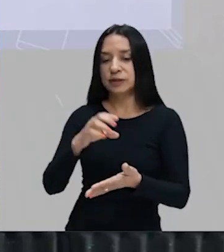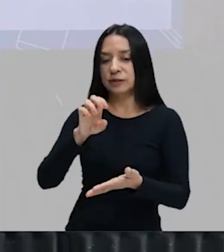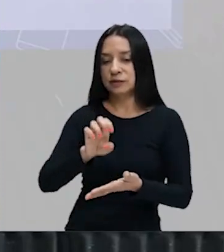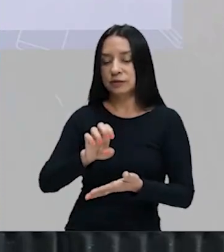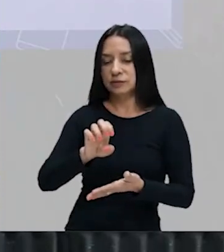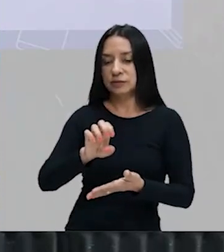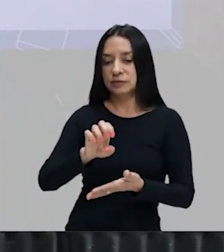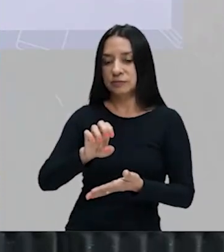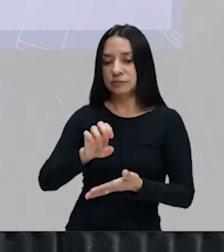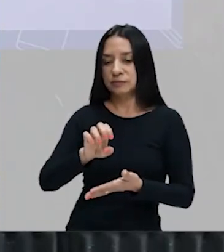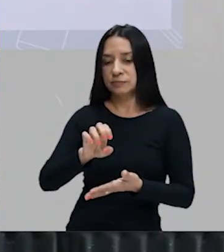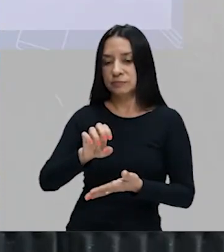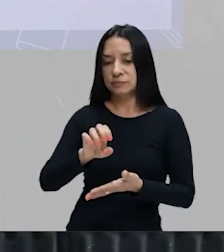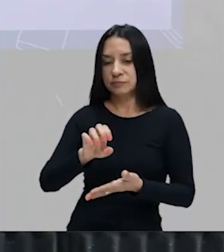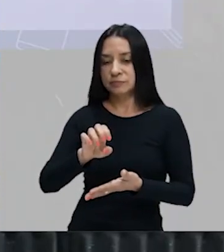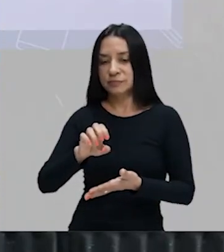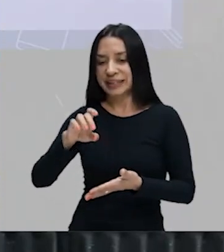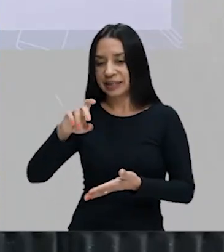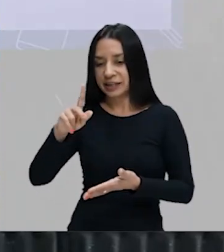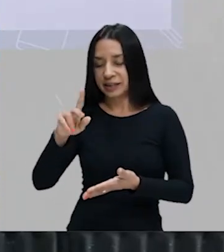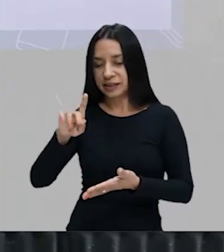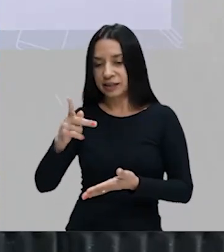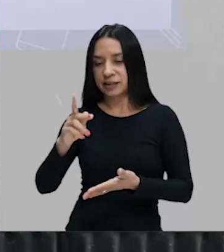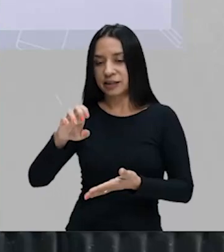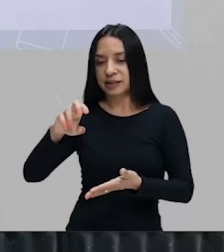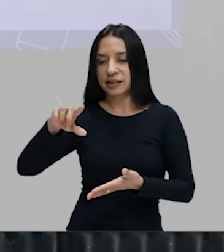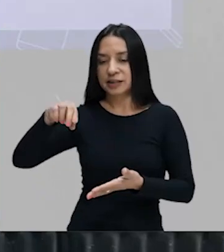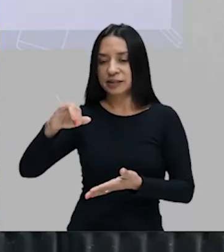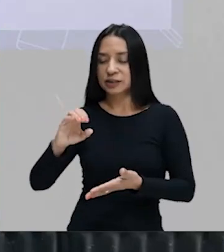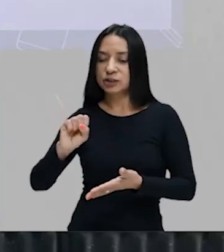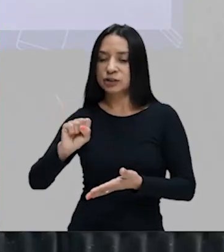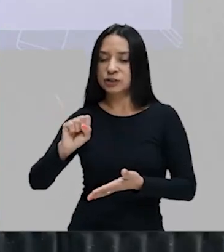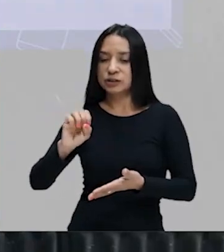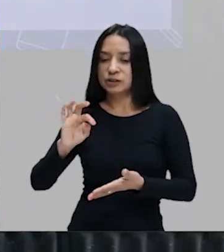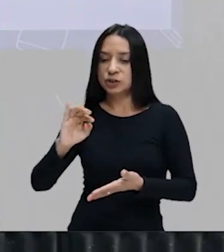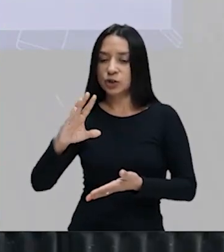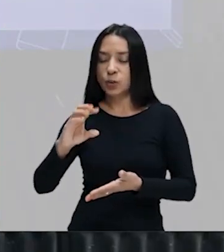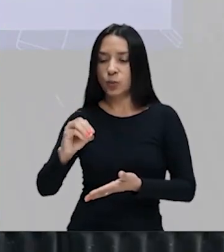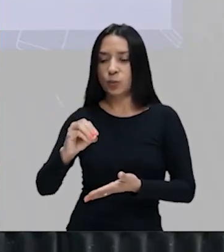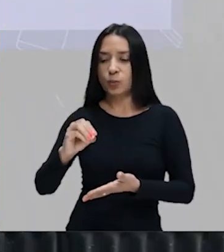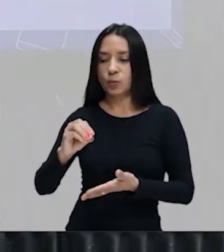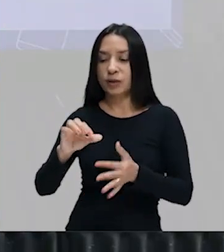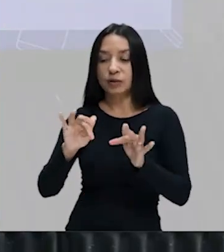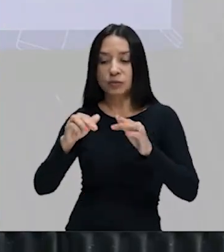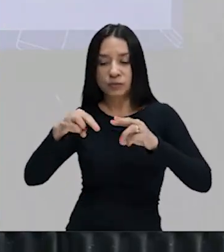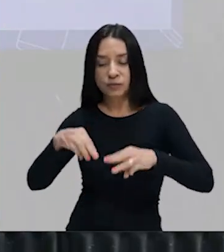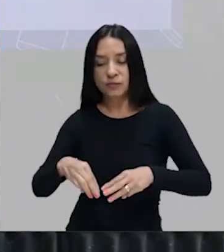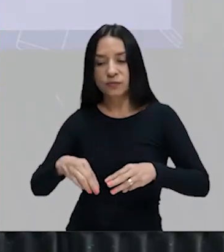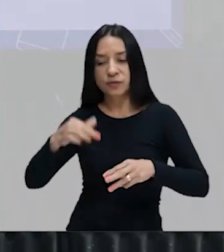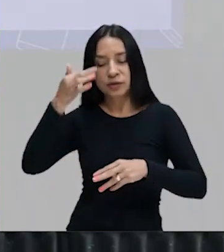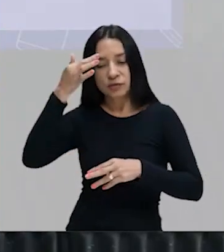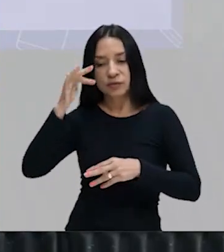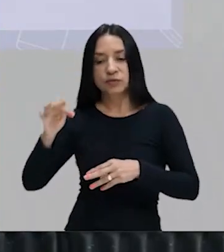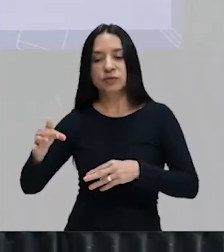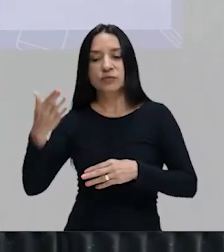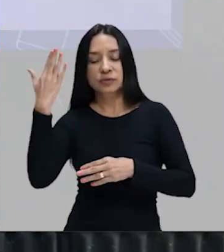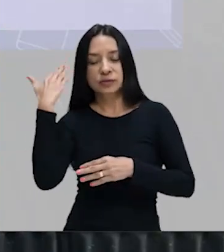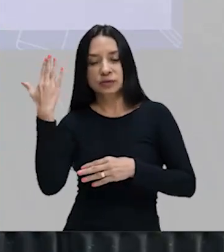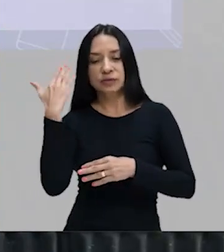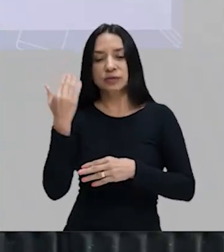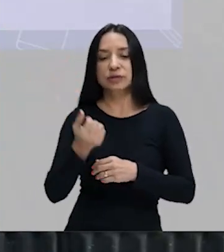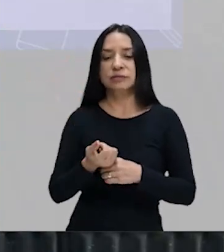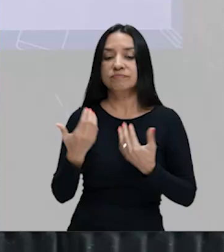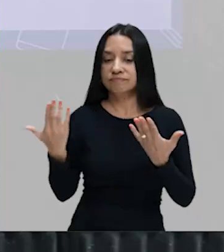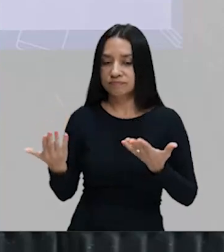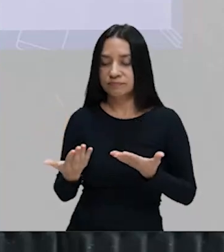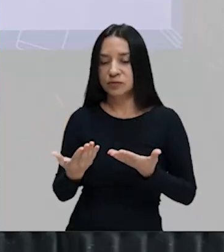E, cosmológico, certo, mas helenístico, não, ele já é no final da filosofia antiga, portanto. Então aqui nós vamos ficar com a